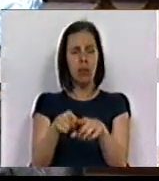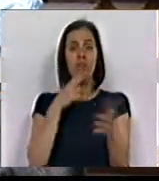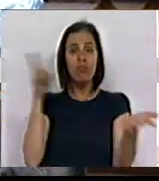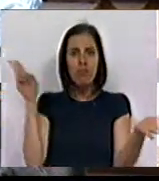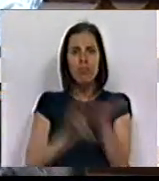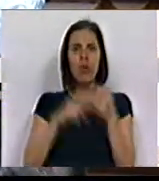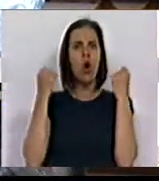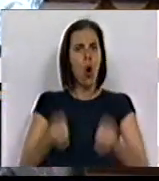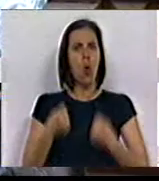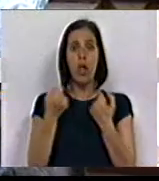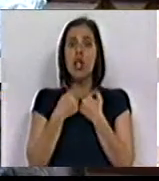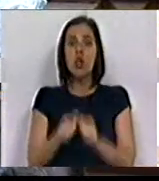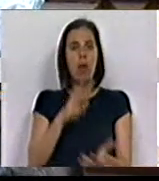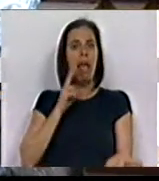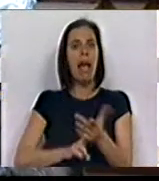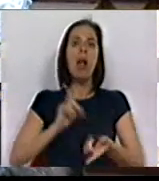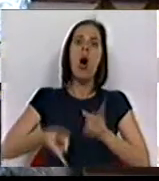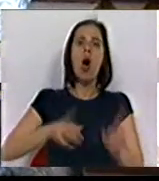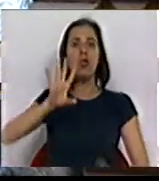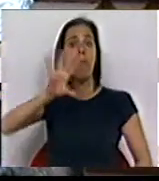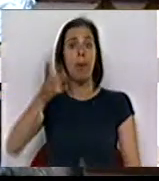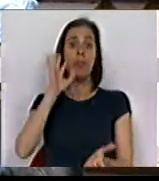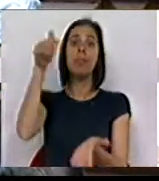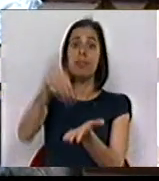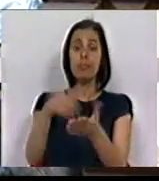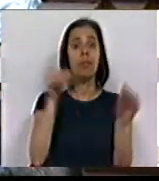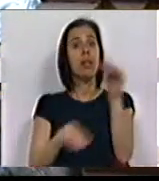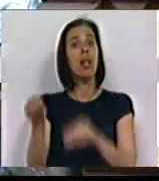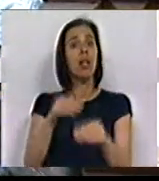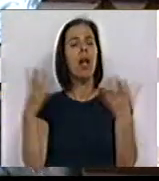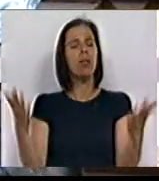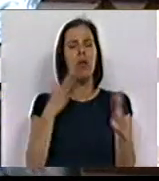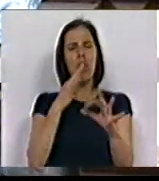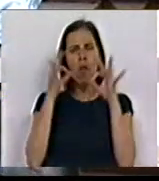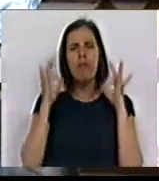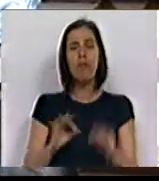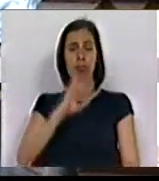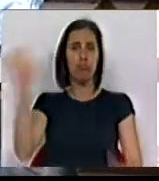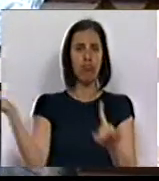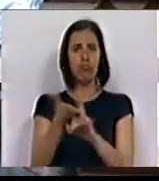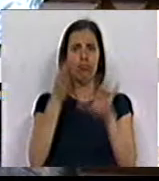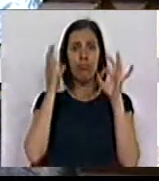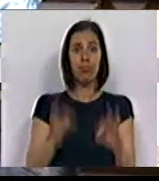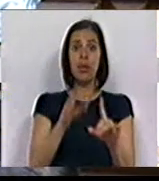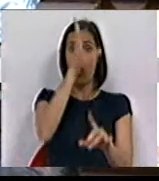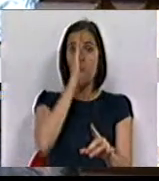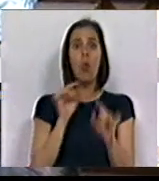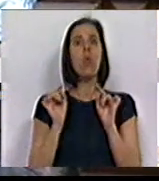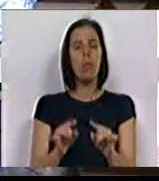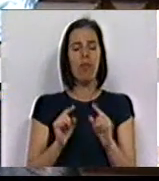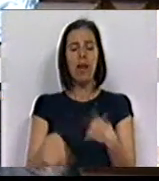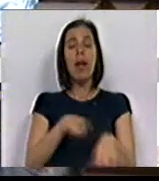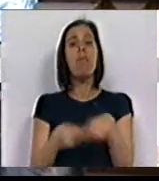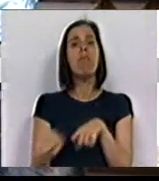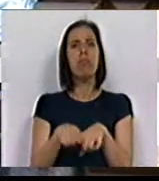não conseguem esconder a realidade do país. Os resultados eleitorais confirmam a condenação deste Governo e